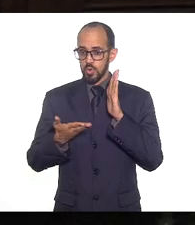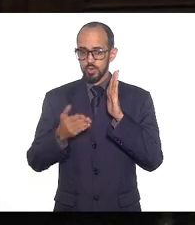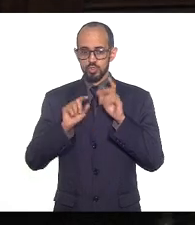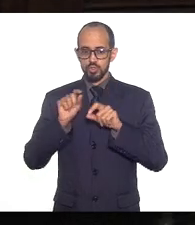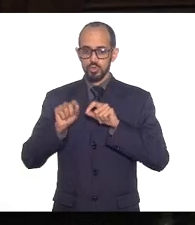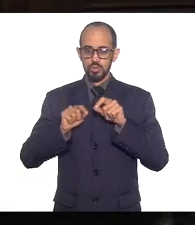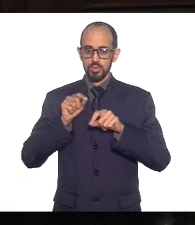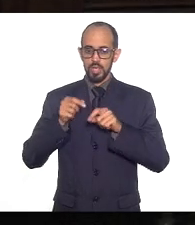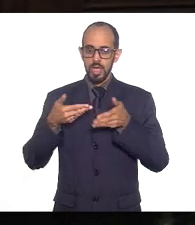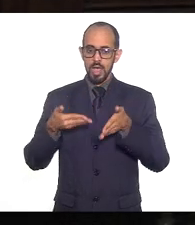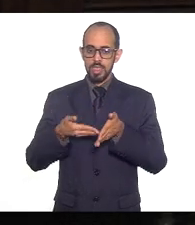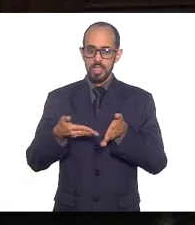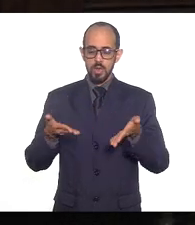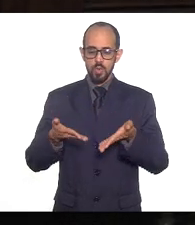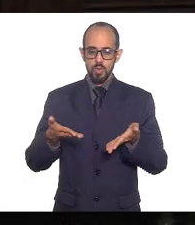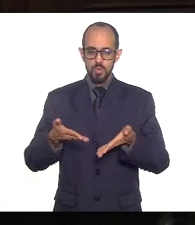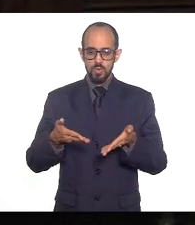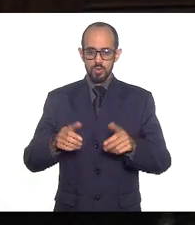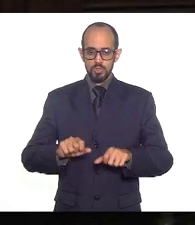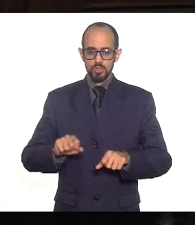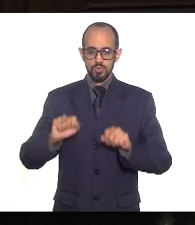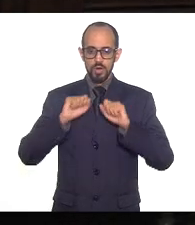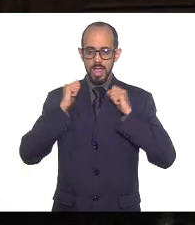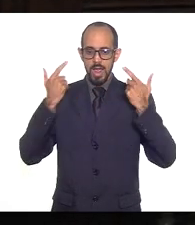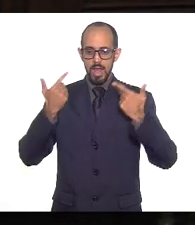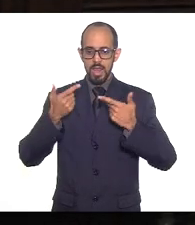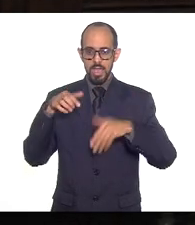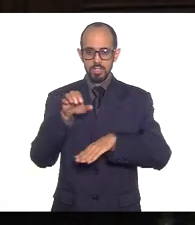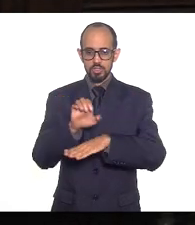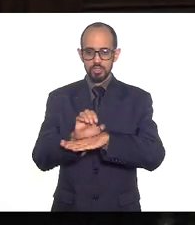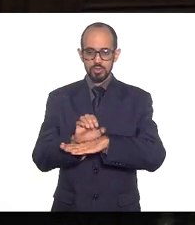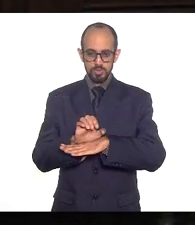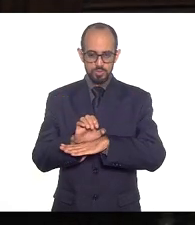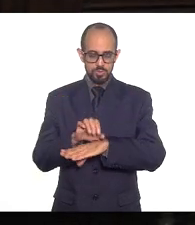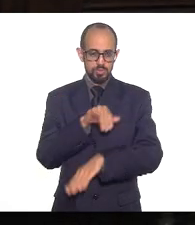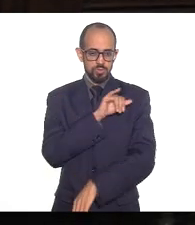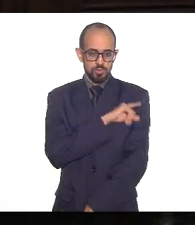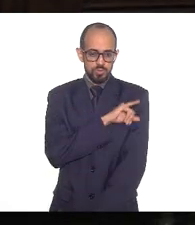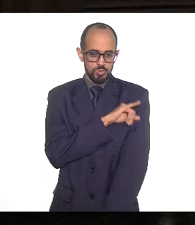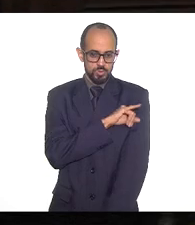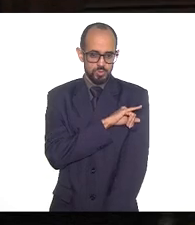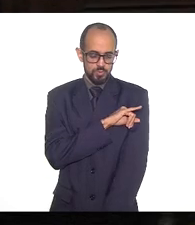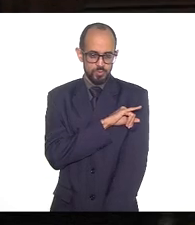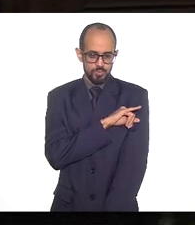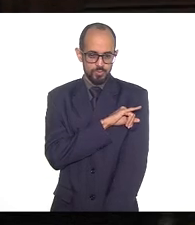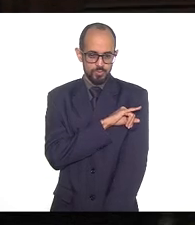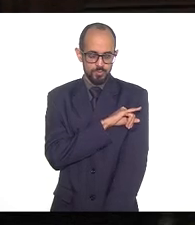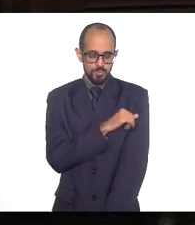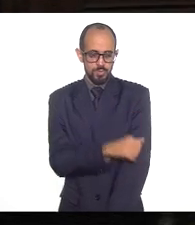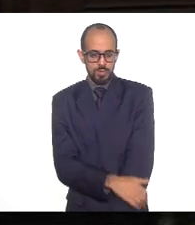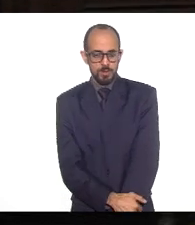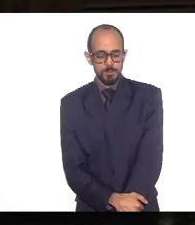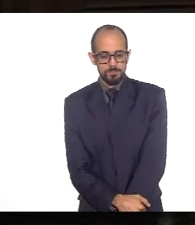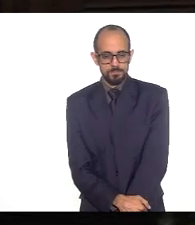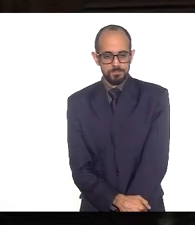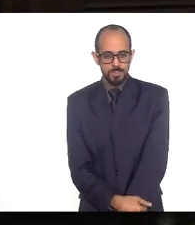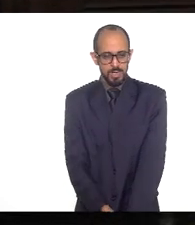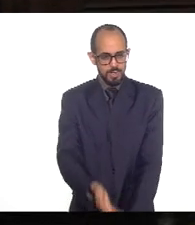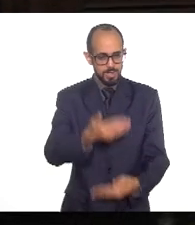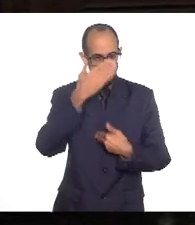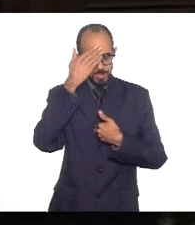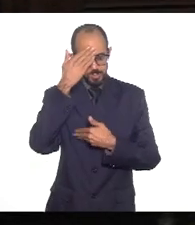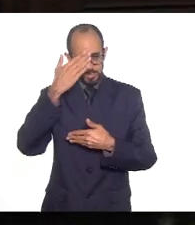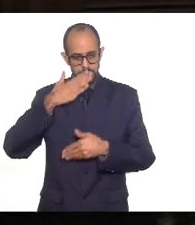até hoje foi Assembleia Legislativa do nosso Estado do Rio quero também aqui agradecer a